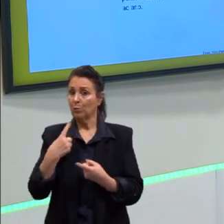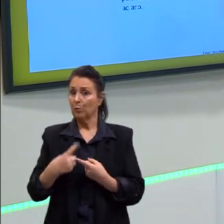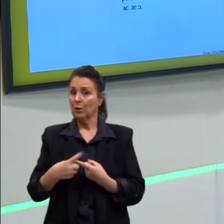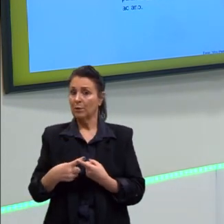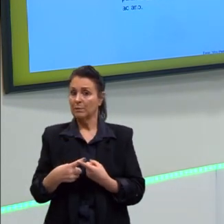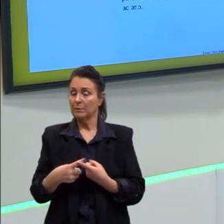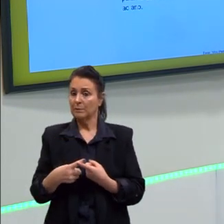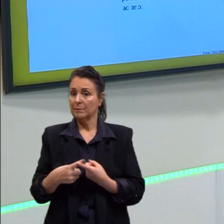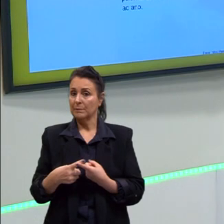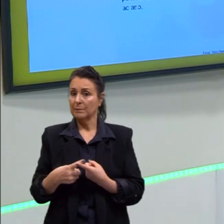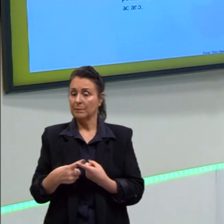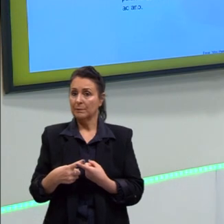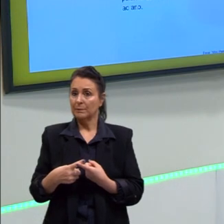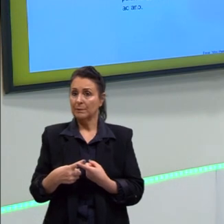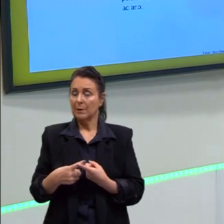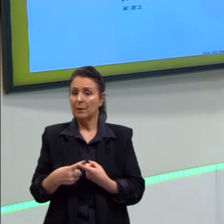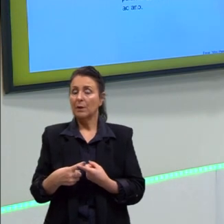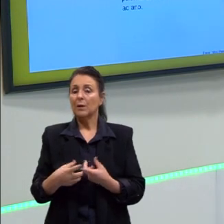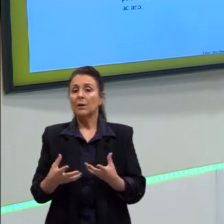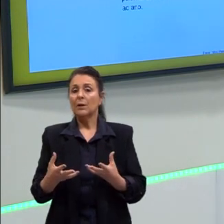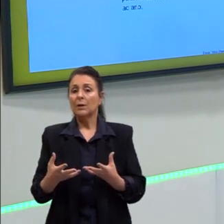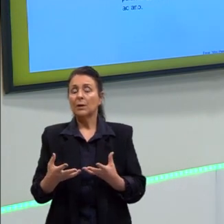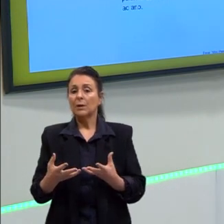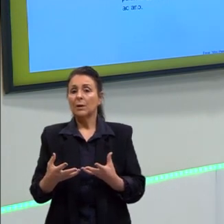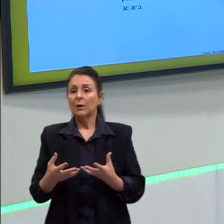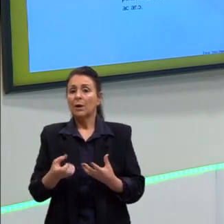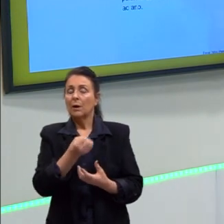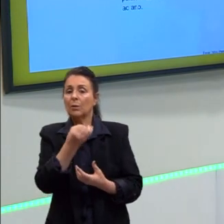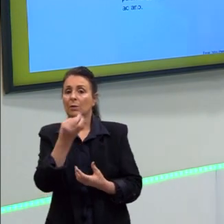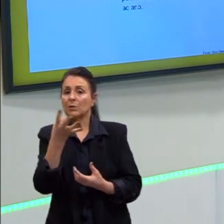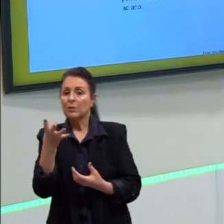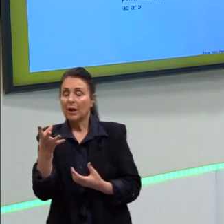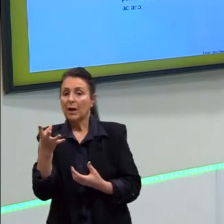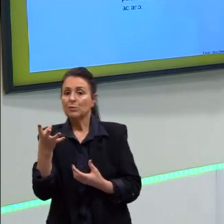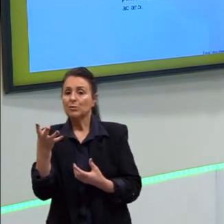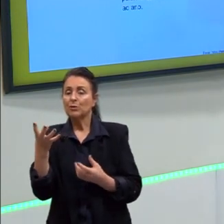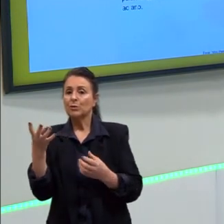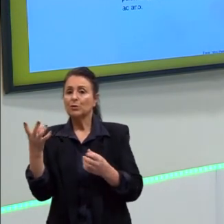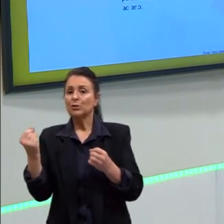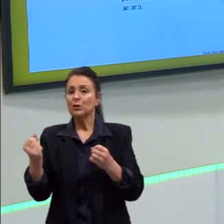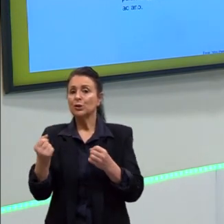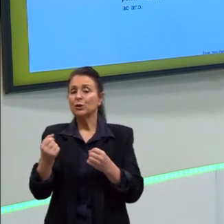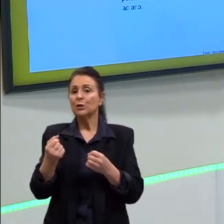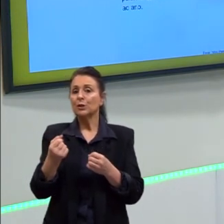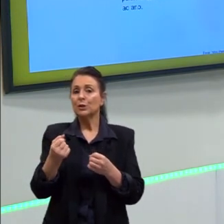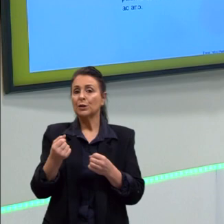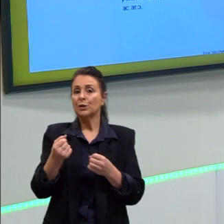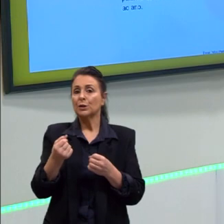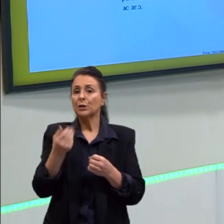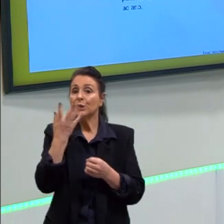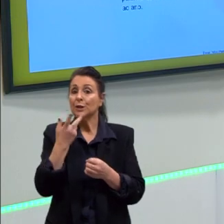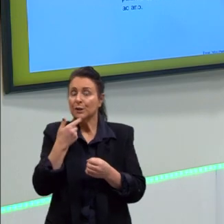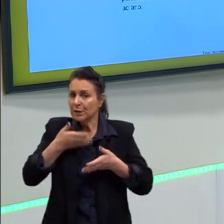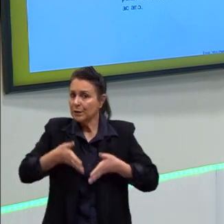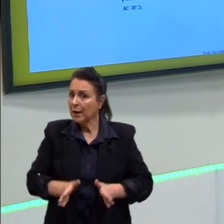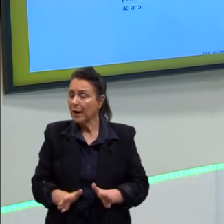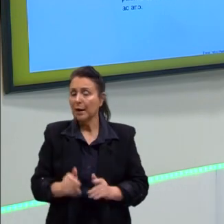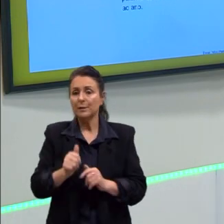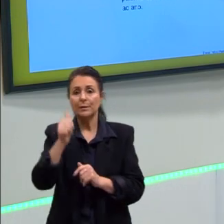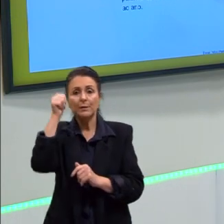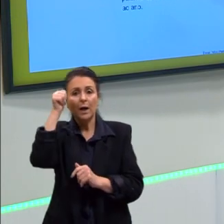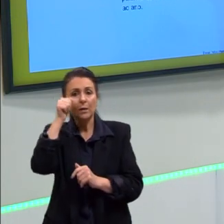que pode relacionar isso a taxa de fecundidade baixou né as mulheres então entraram no mercado